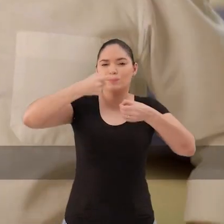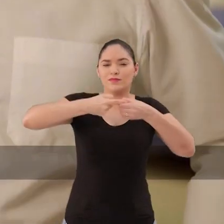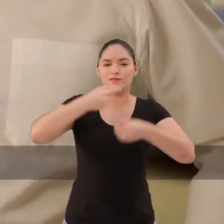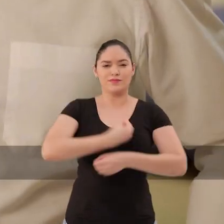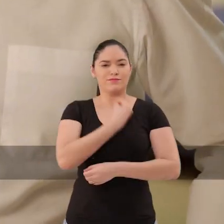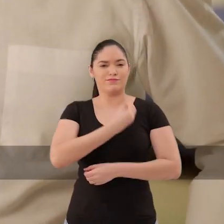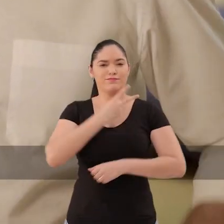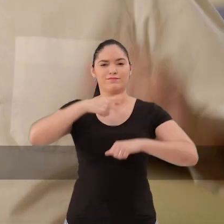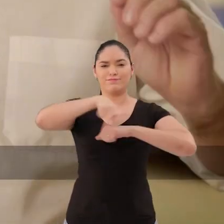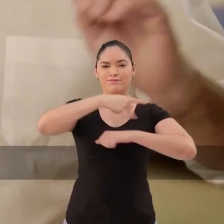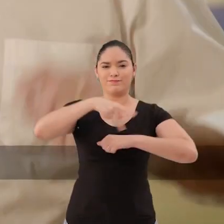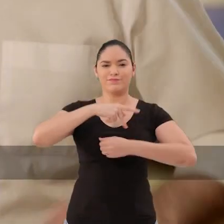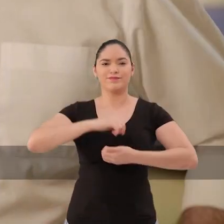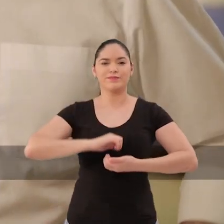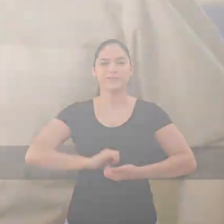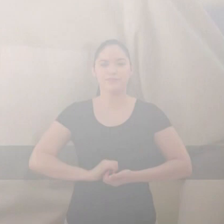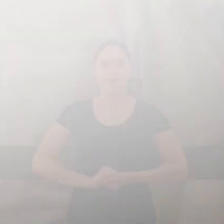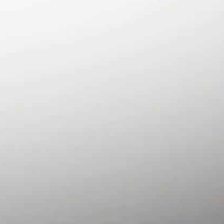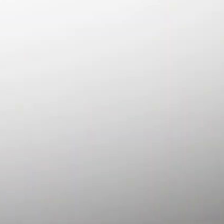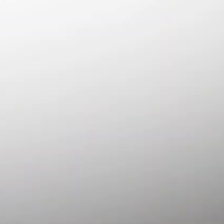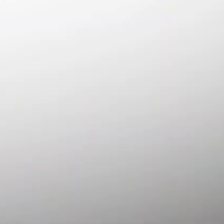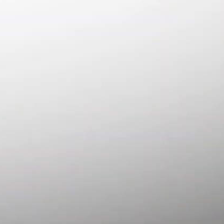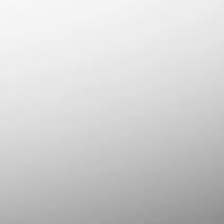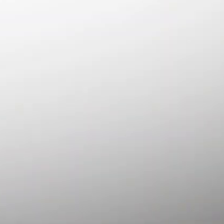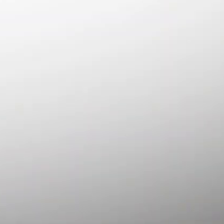para se viver no nosso país.